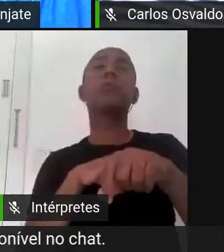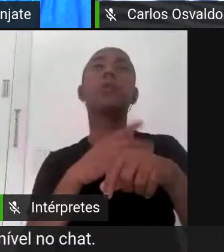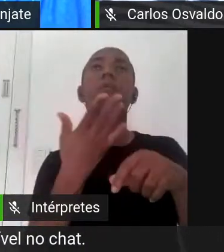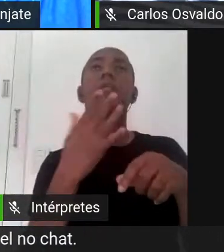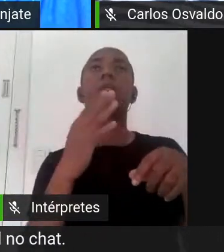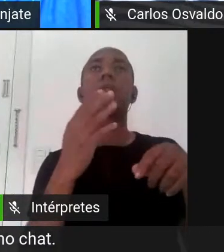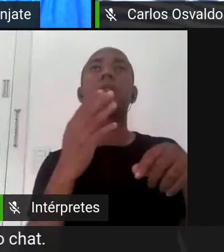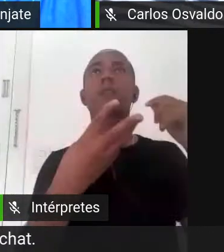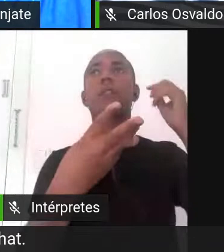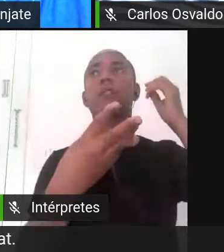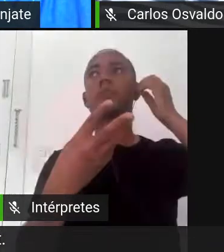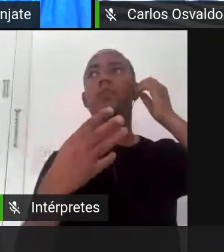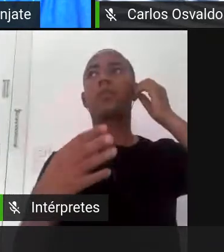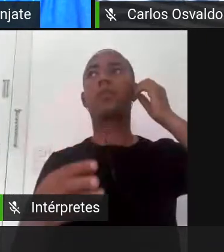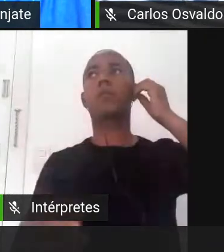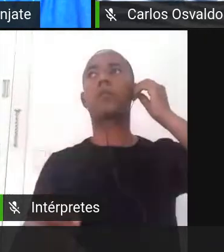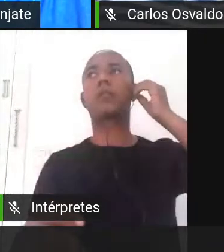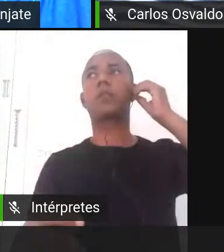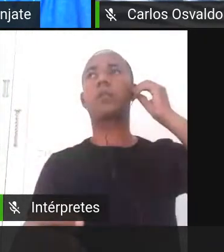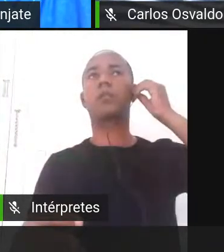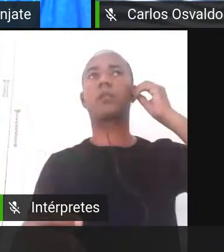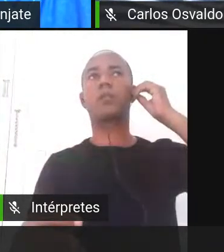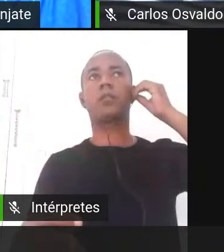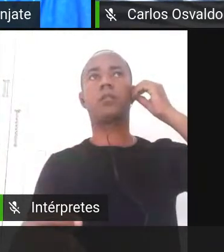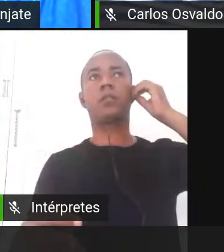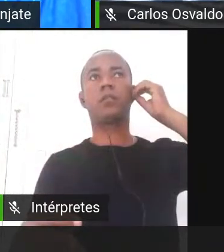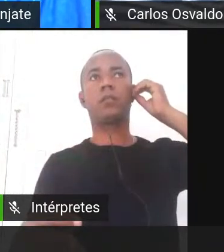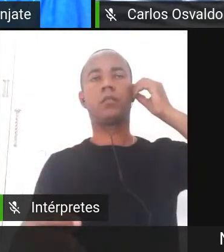Então, o meu interesse enquanto...